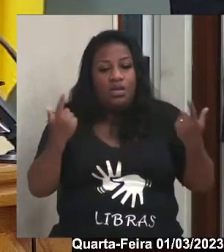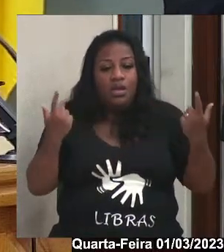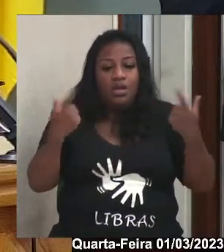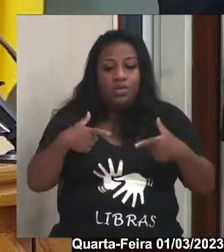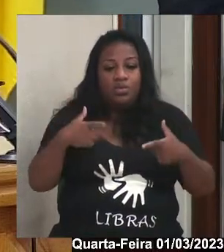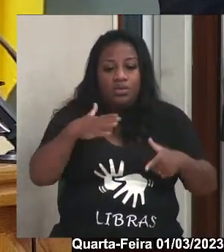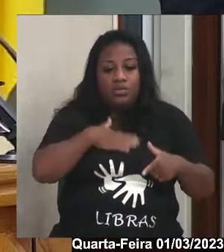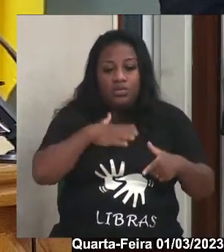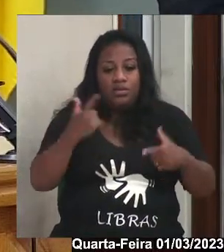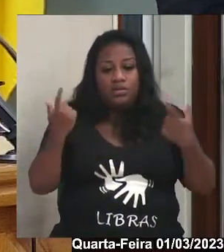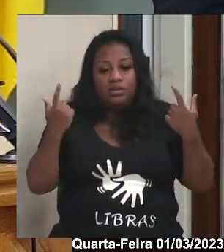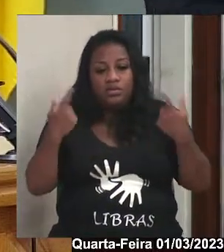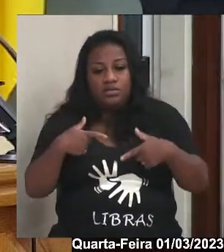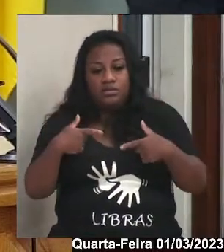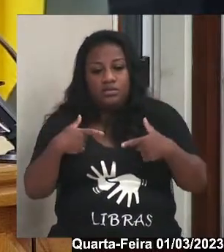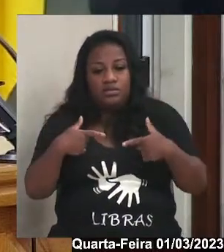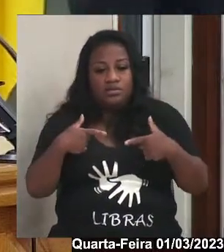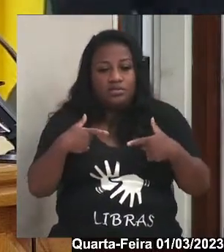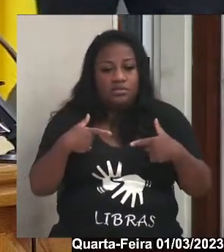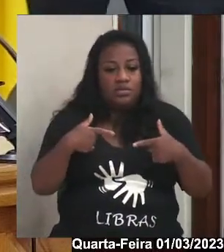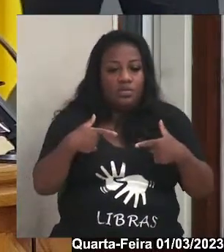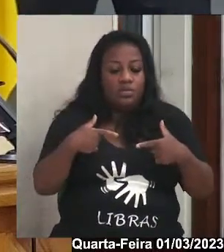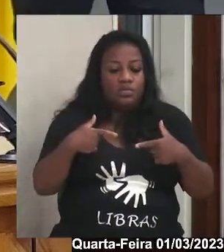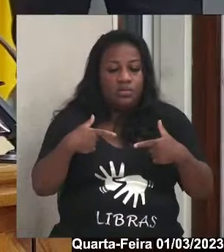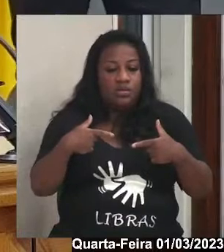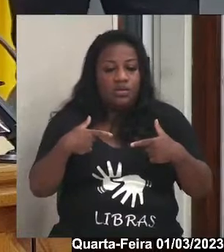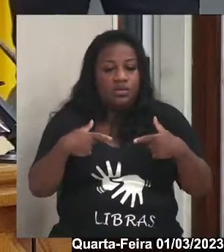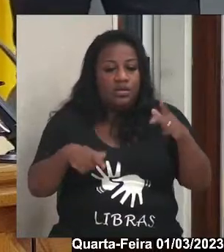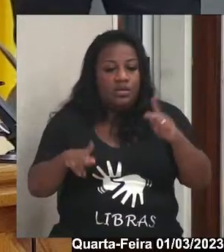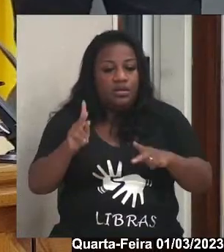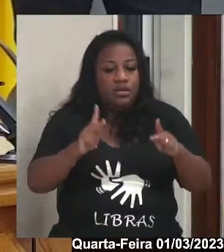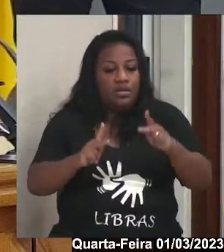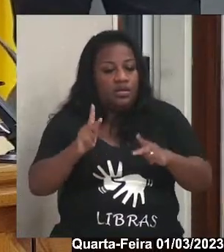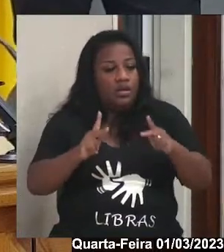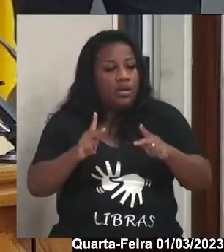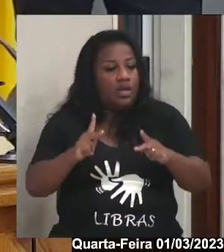mim, sim contra a população. Parabéns pelas sábias palavras.